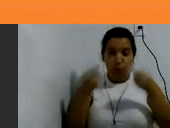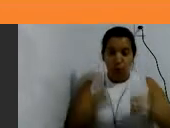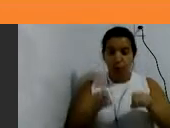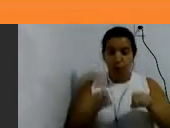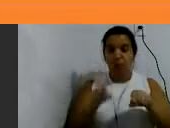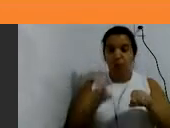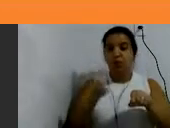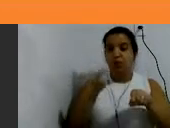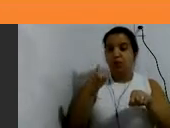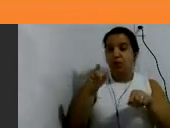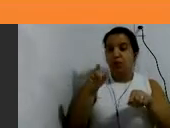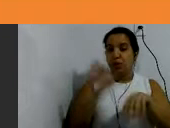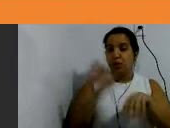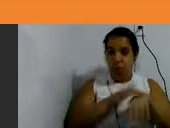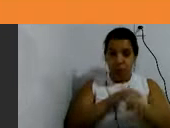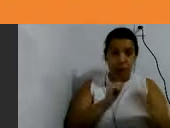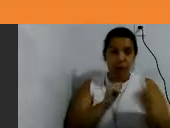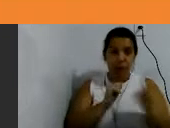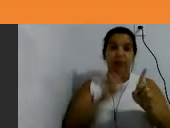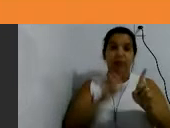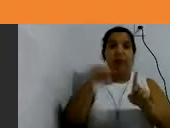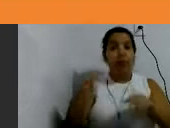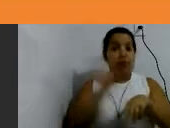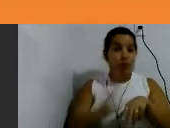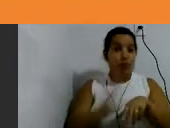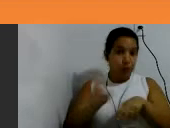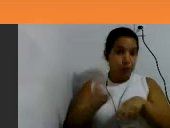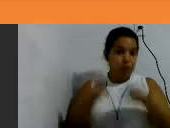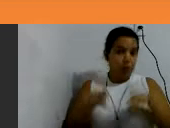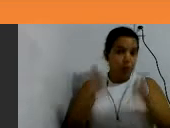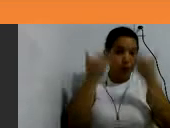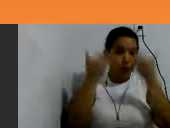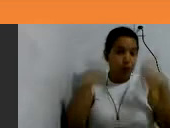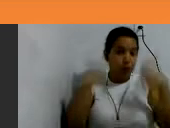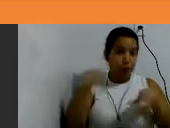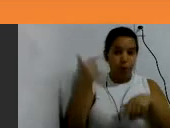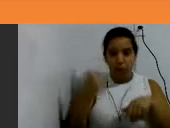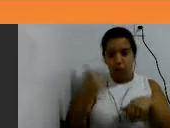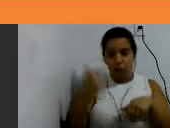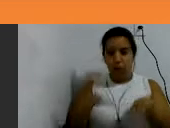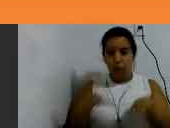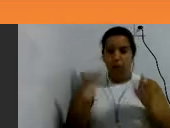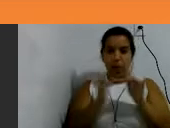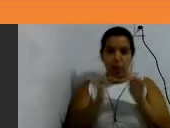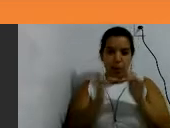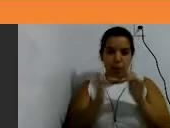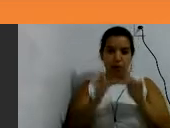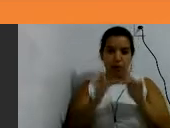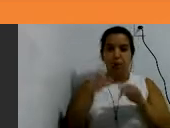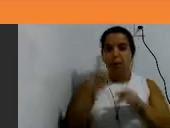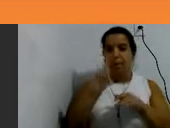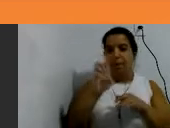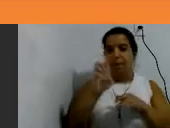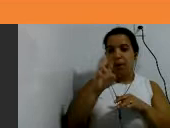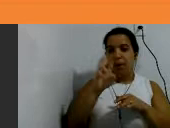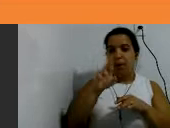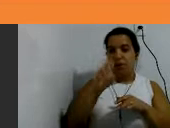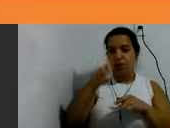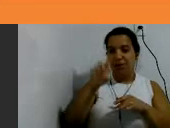nessa biópsia. Depois a gente vai usar um anticorpo secundário associado com uma peroxidase e